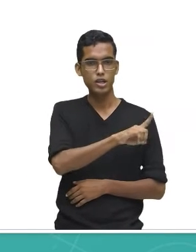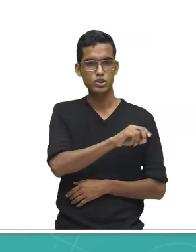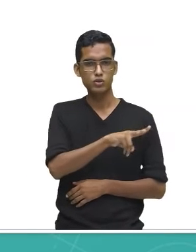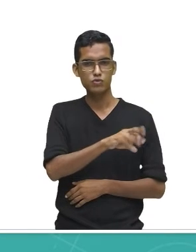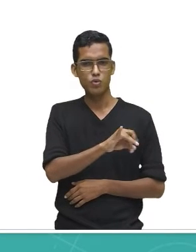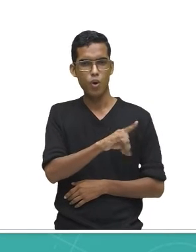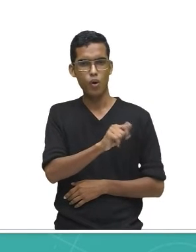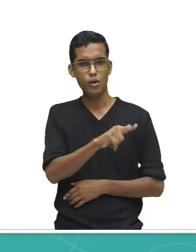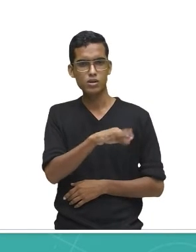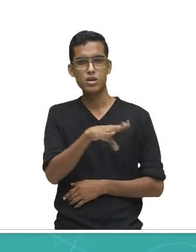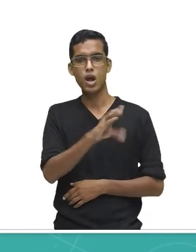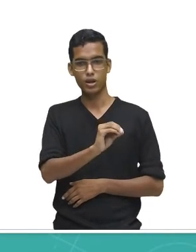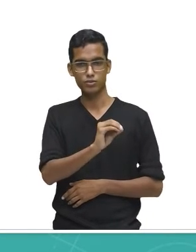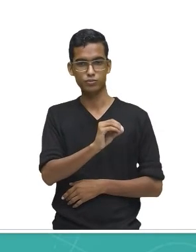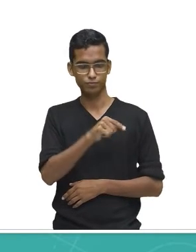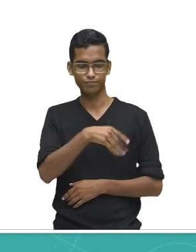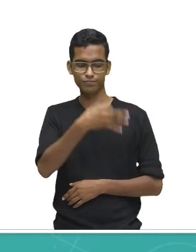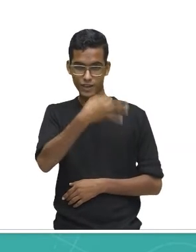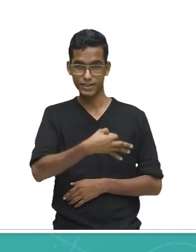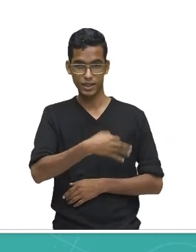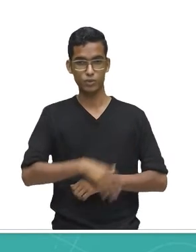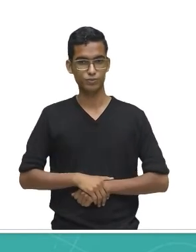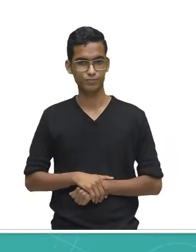fosse com E, tá?